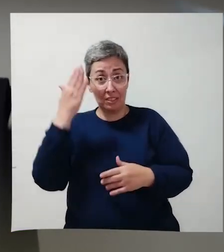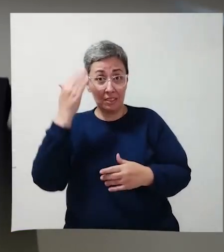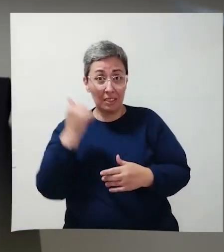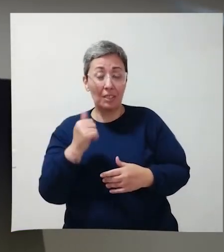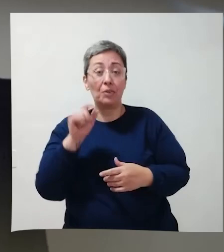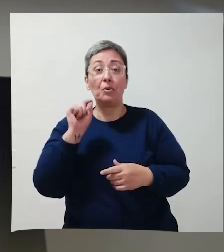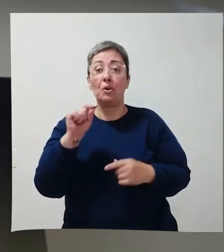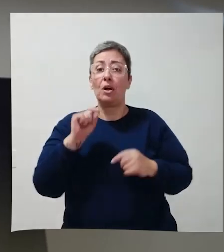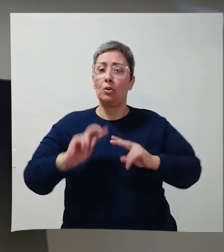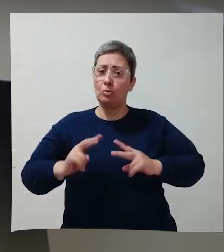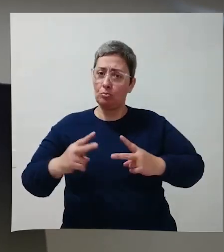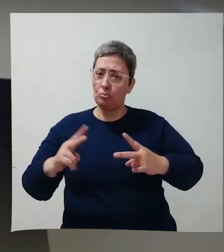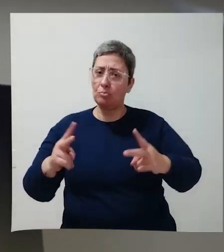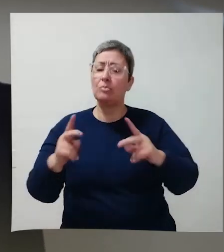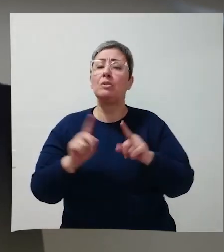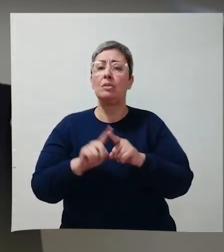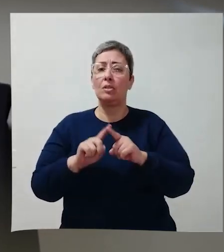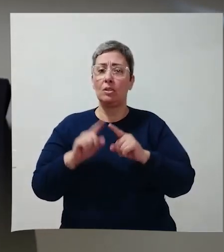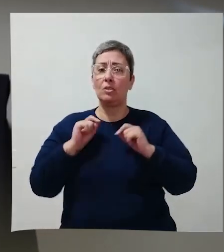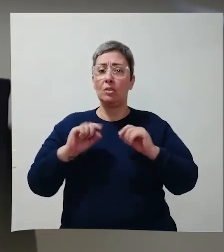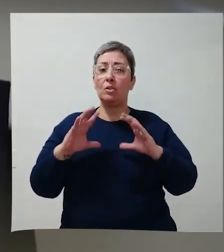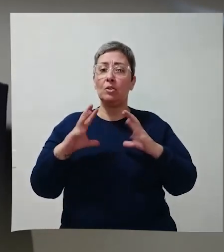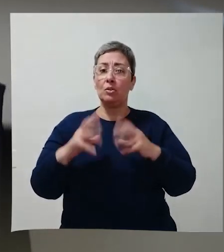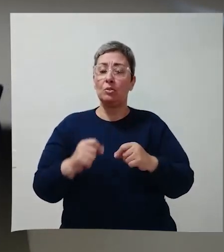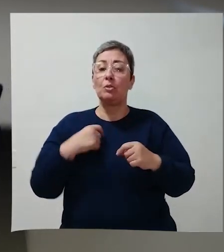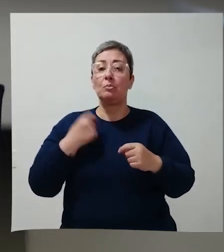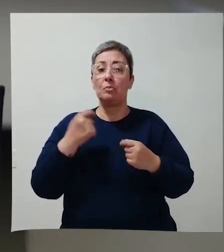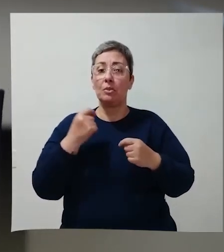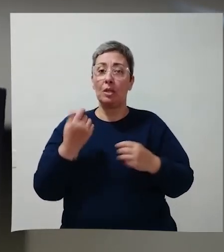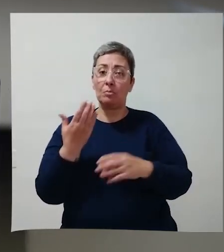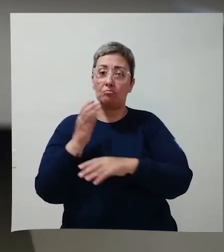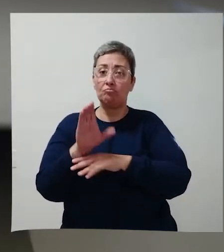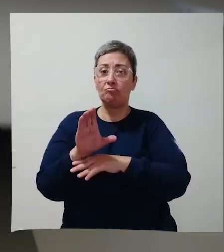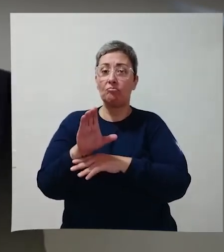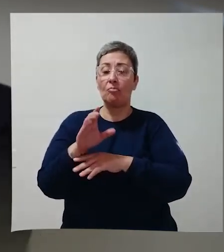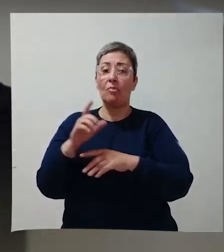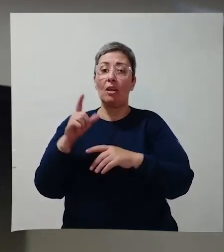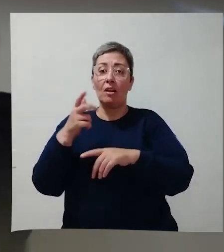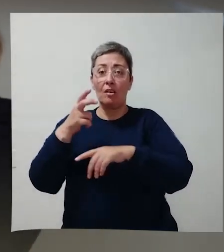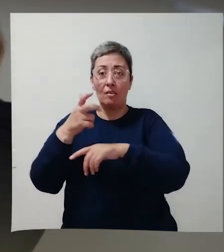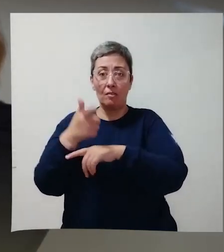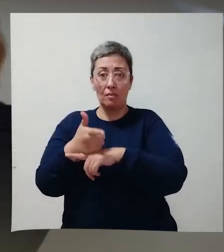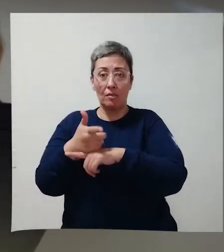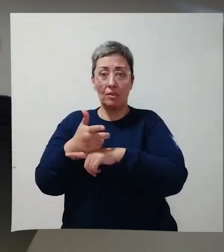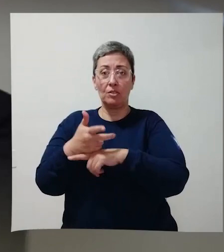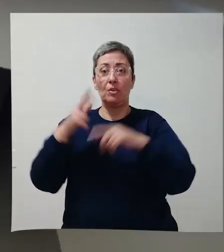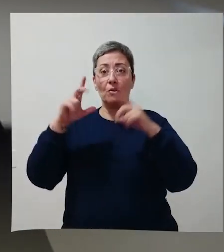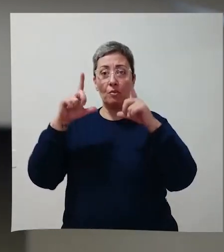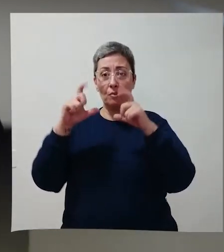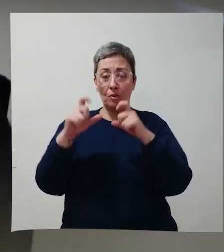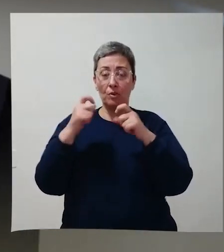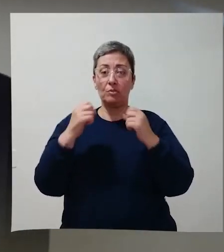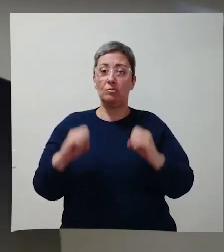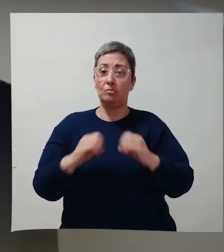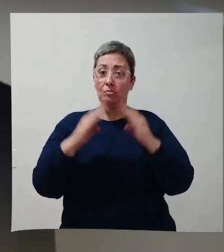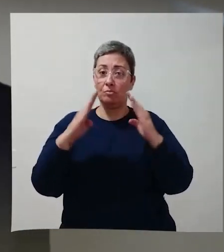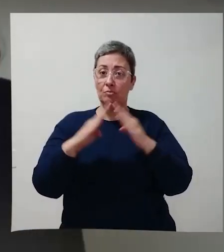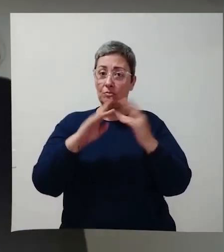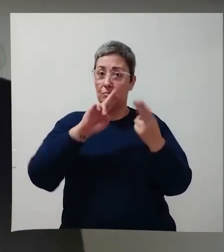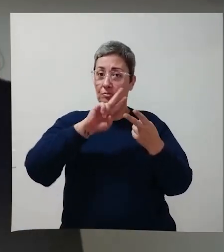sabem, continuem compartilhando com a gente. É só postar uma foto ou vídeo com a hashtag Saberes em